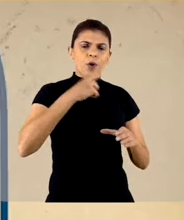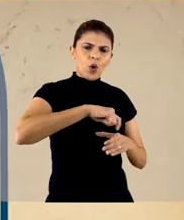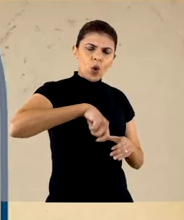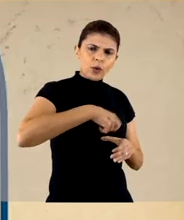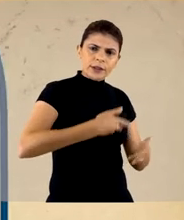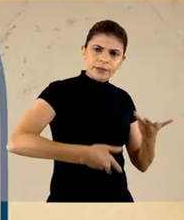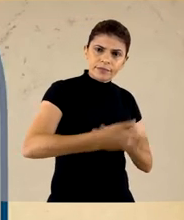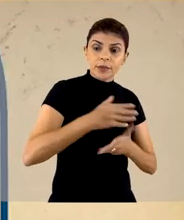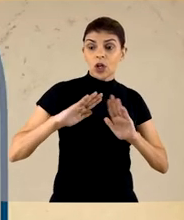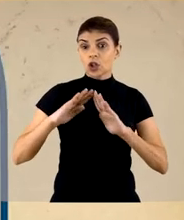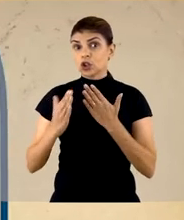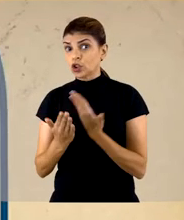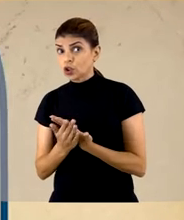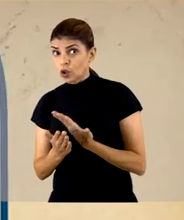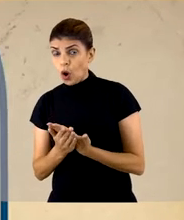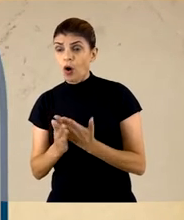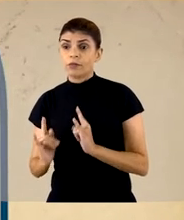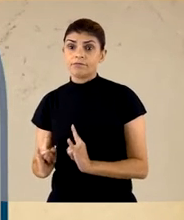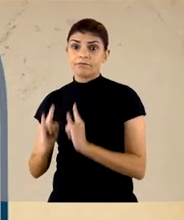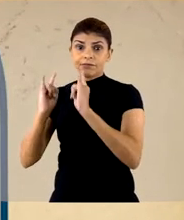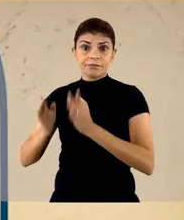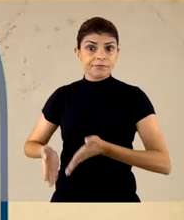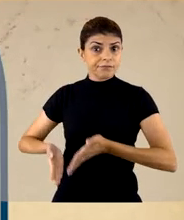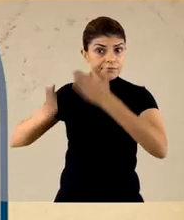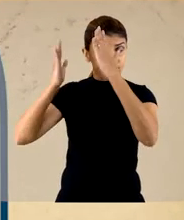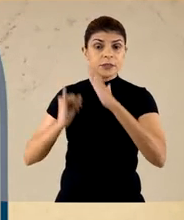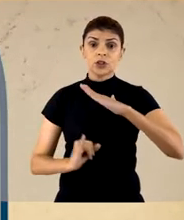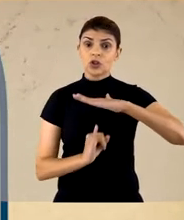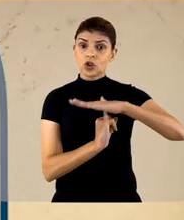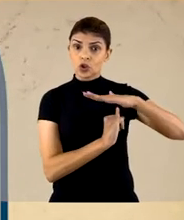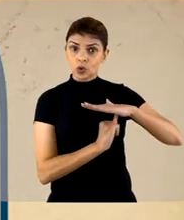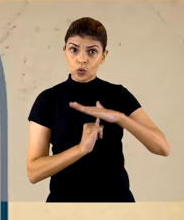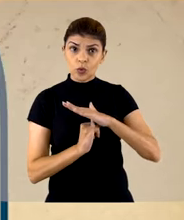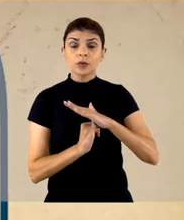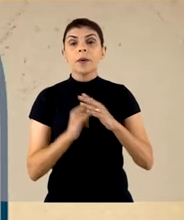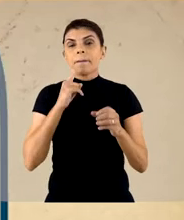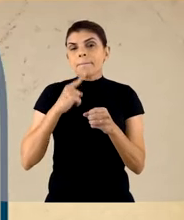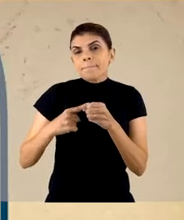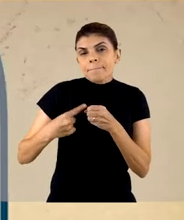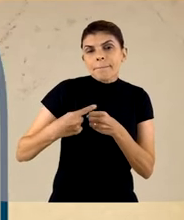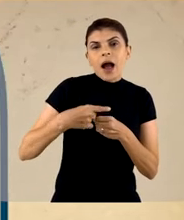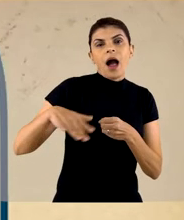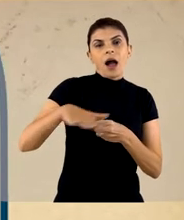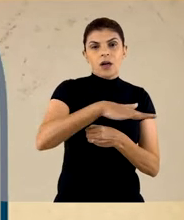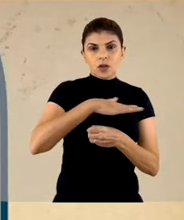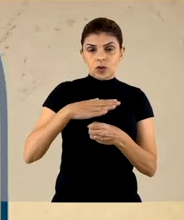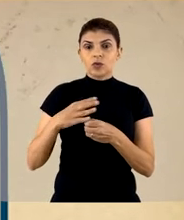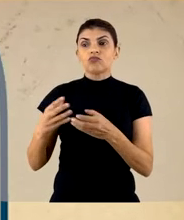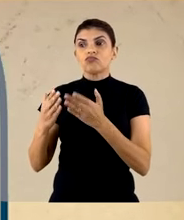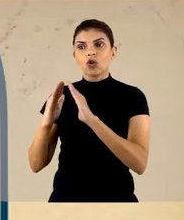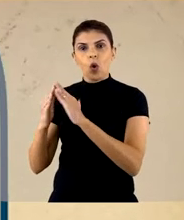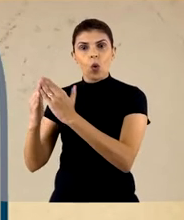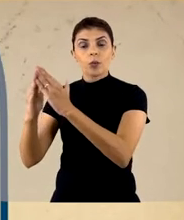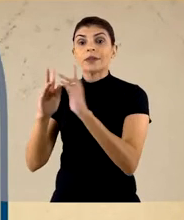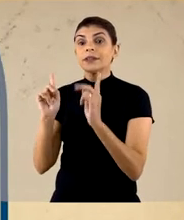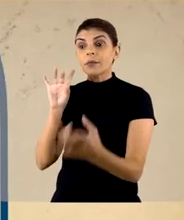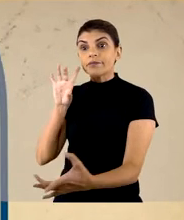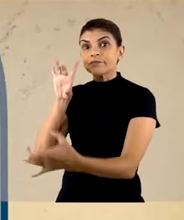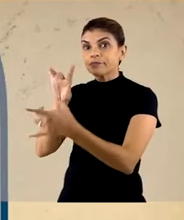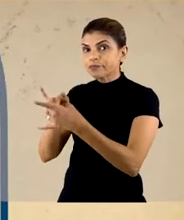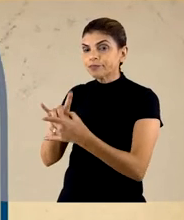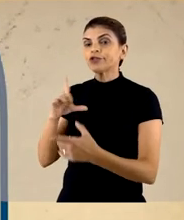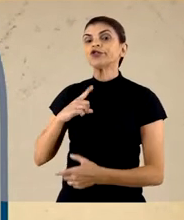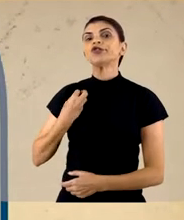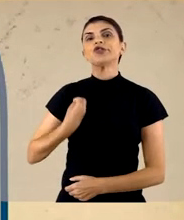coletivas, escolas, edifícios, instituições, bairros e comunidades, sempre aliados à hipótese